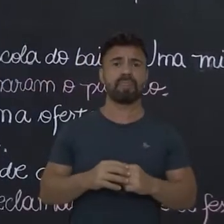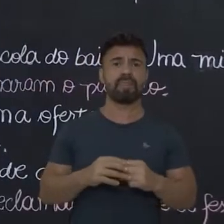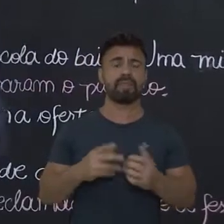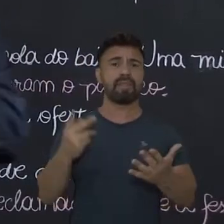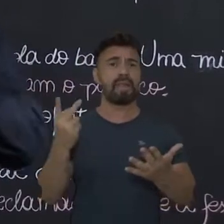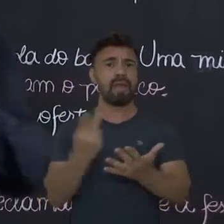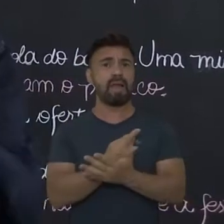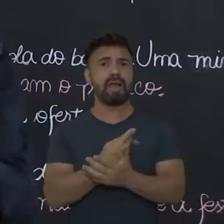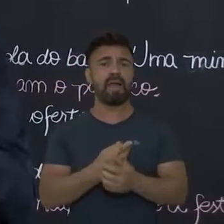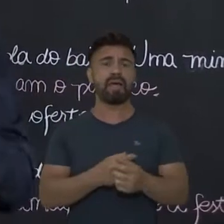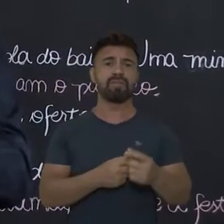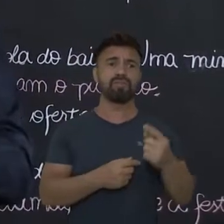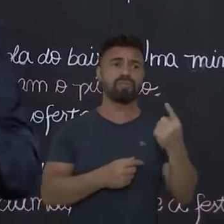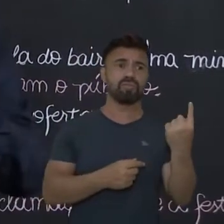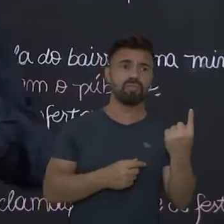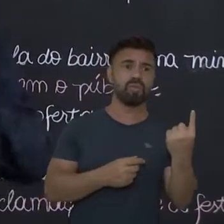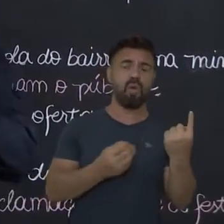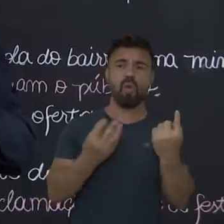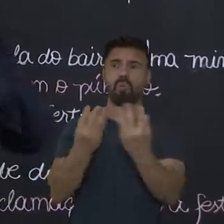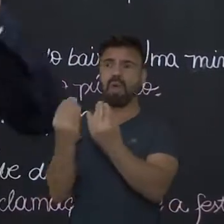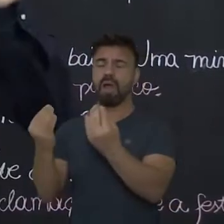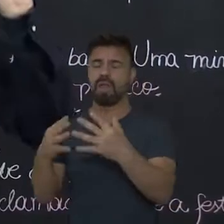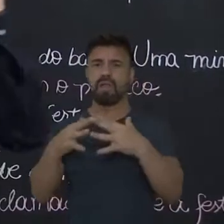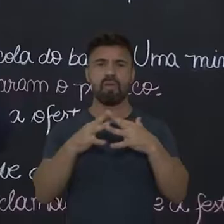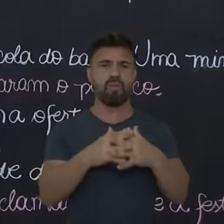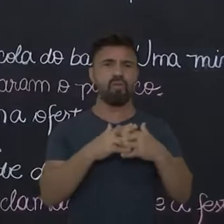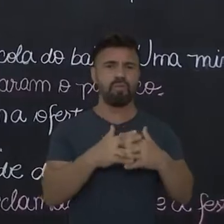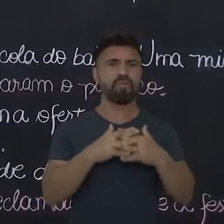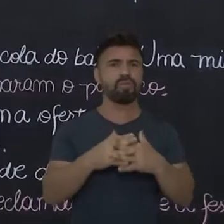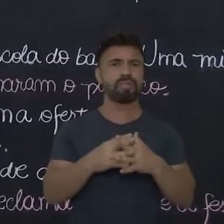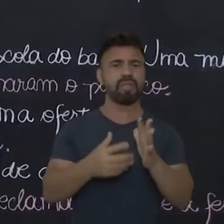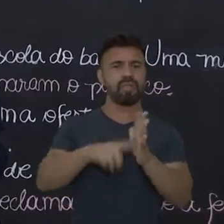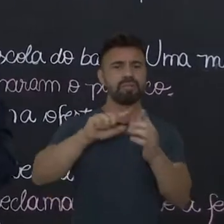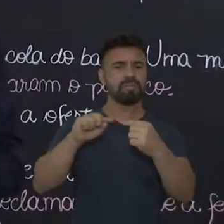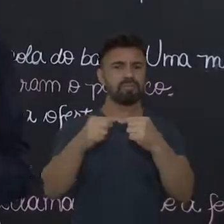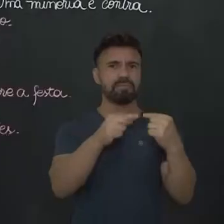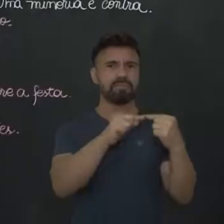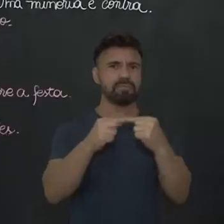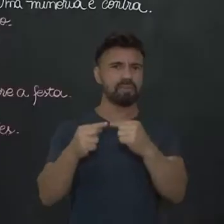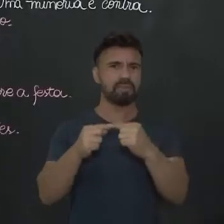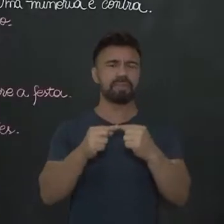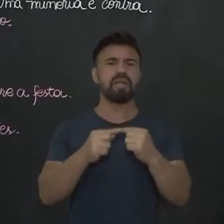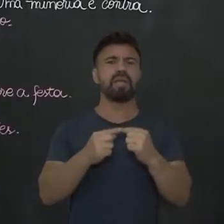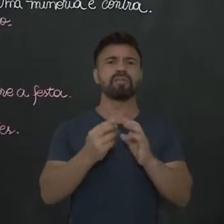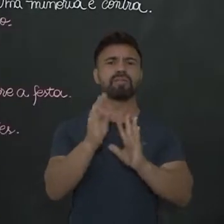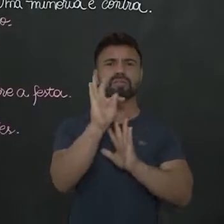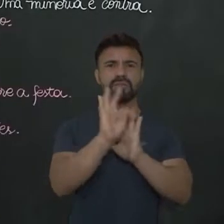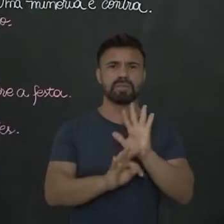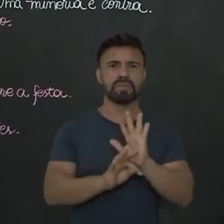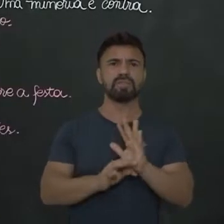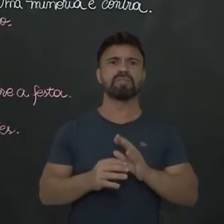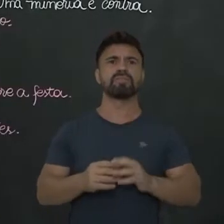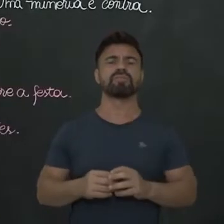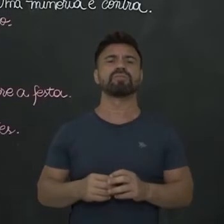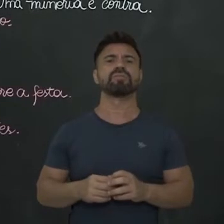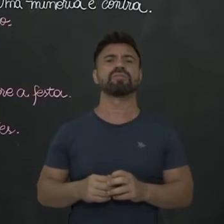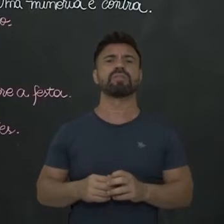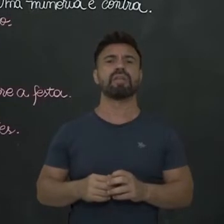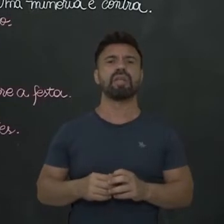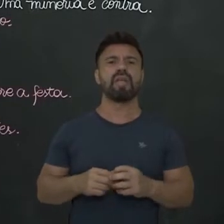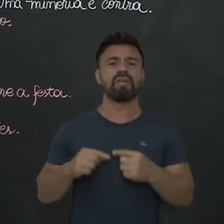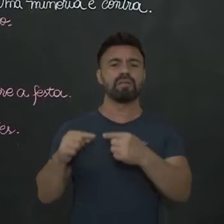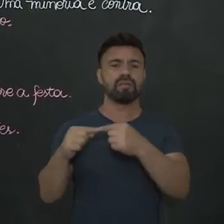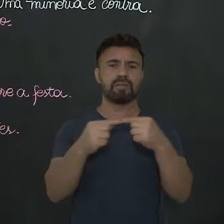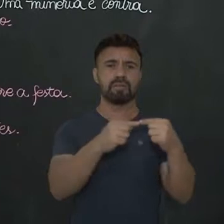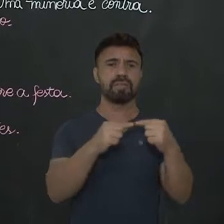não colocar errado no singular ou no plural e depois virar uma grande confusão a minha frase ou o meu texto. A concordância é uma condição especial,